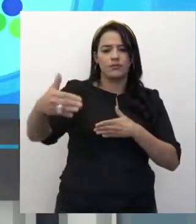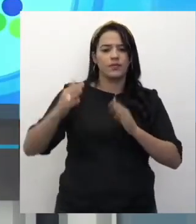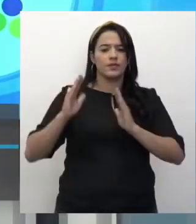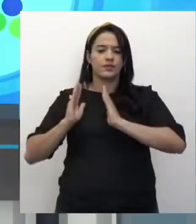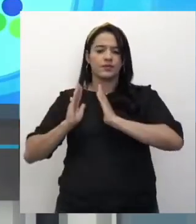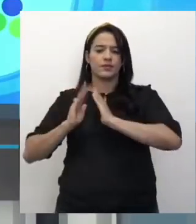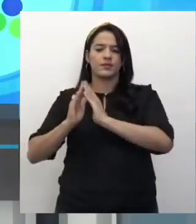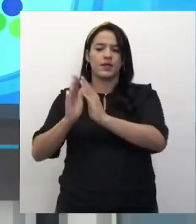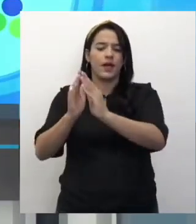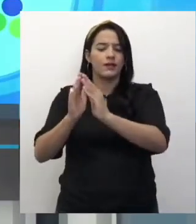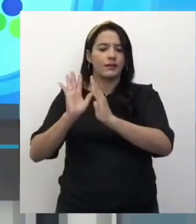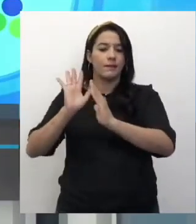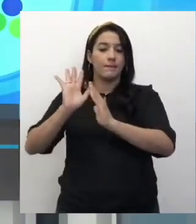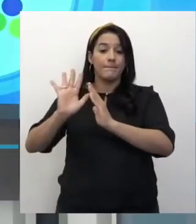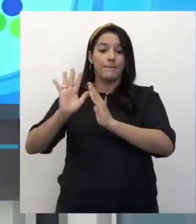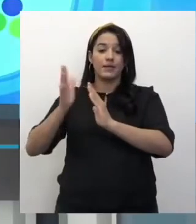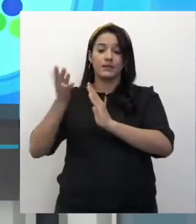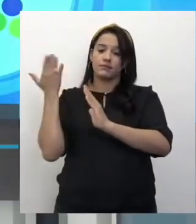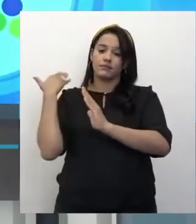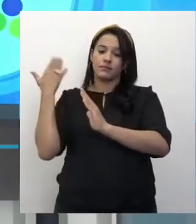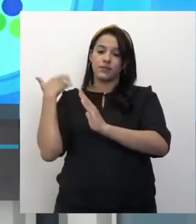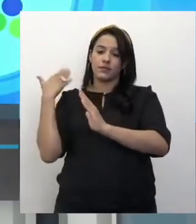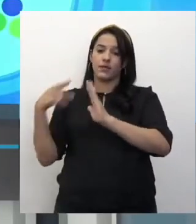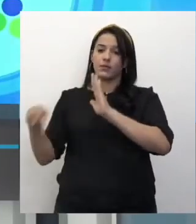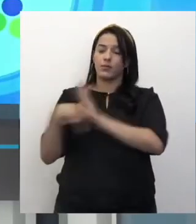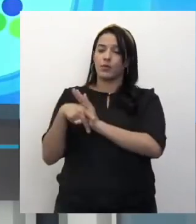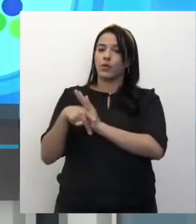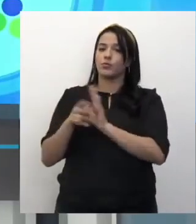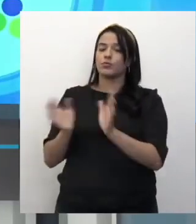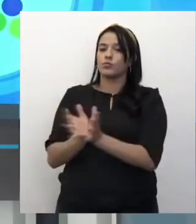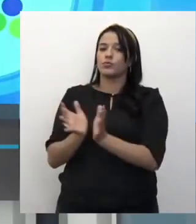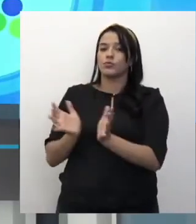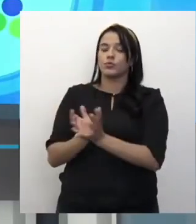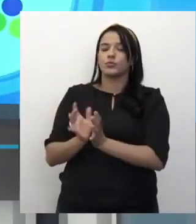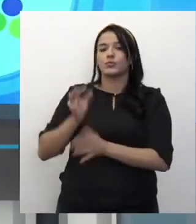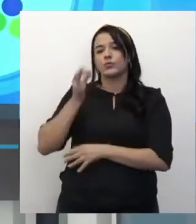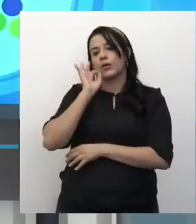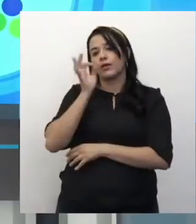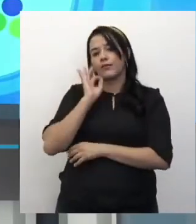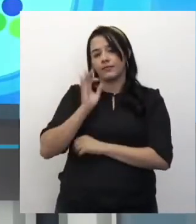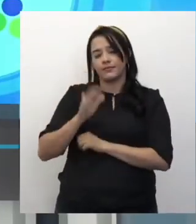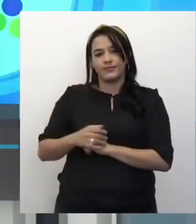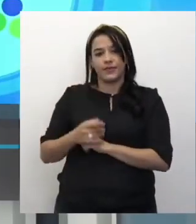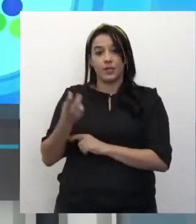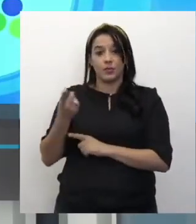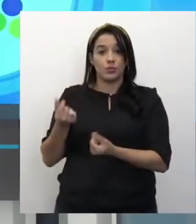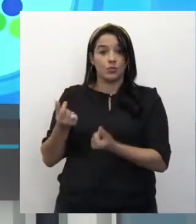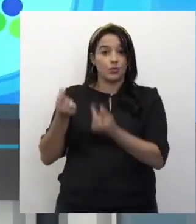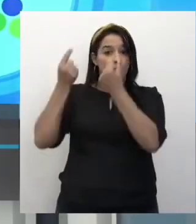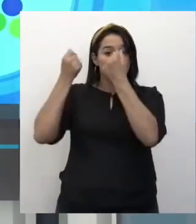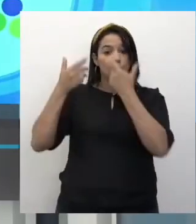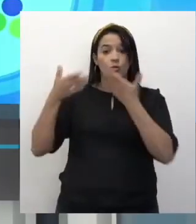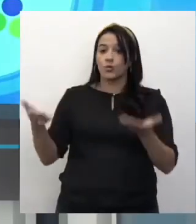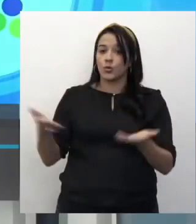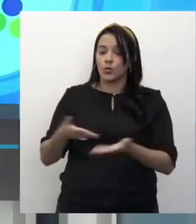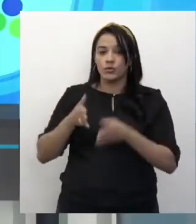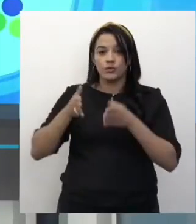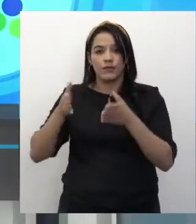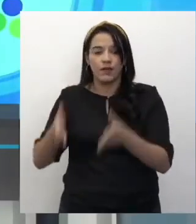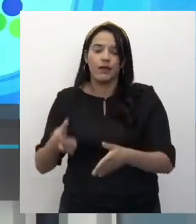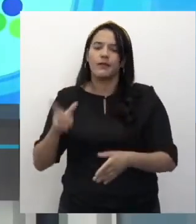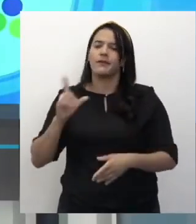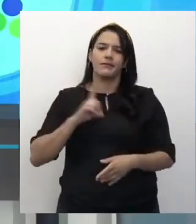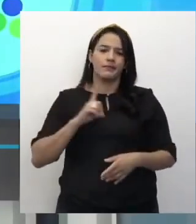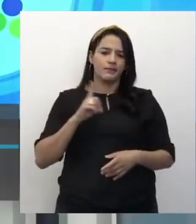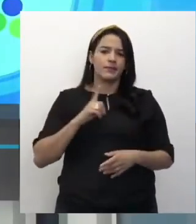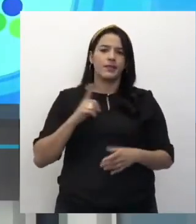que moravam as pessoas que pertenciam àquele ciclo econômico do café, né? E hoje, quando você vai na Paulista, é a mesma coisa, é